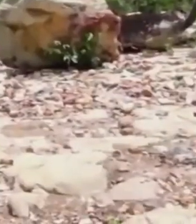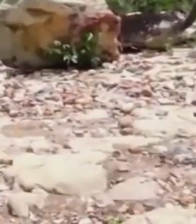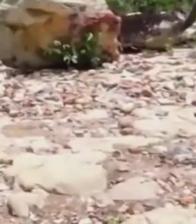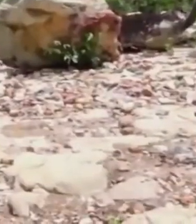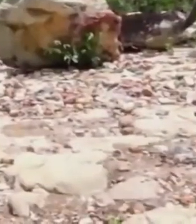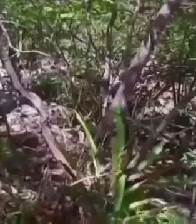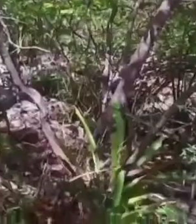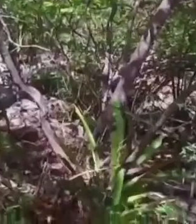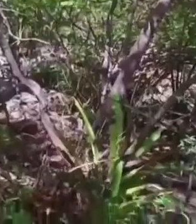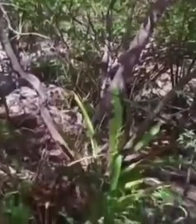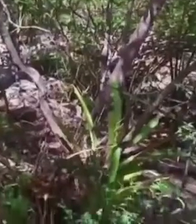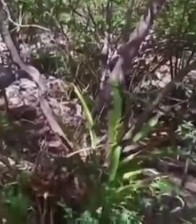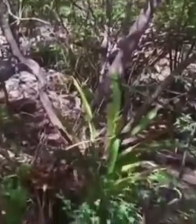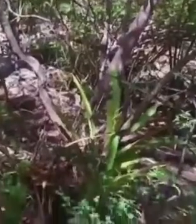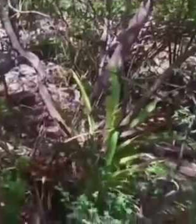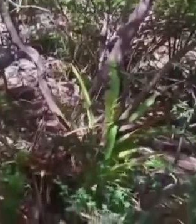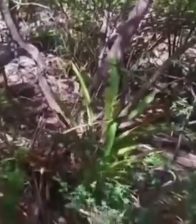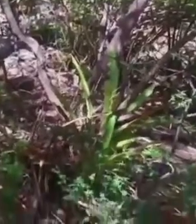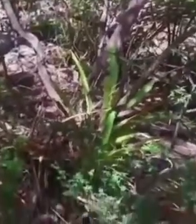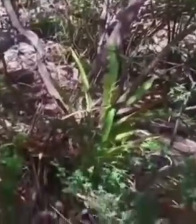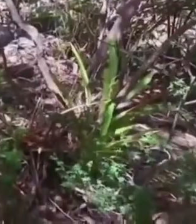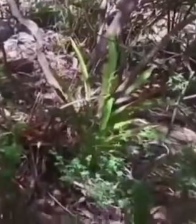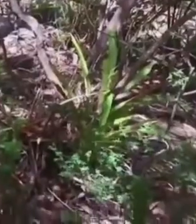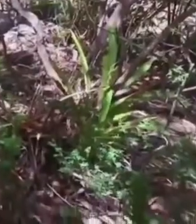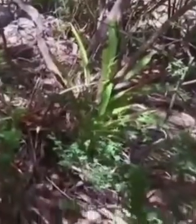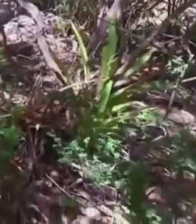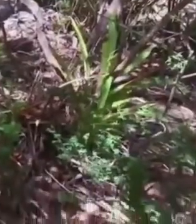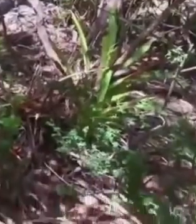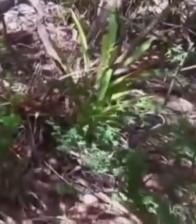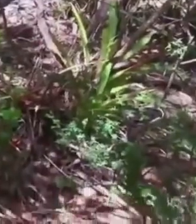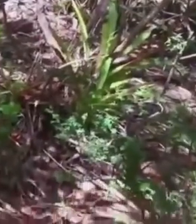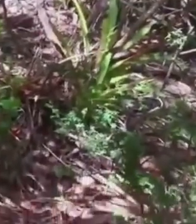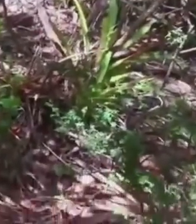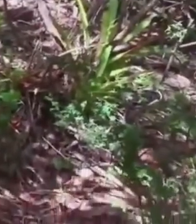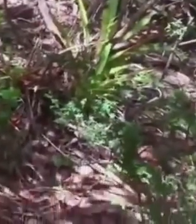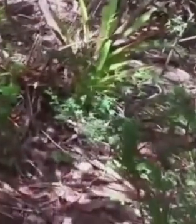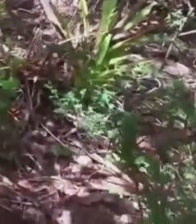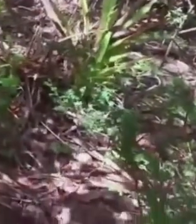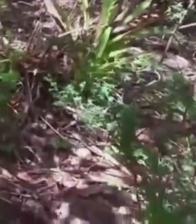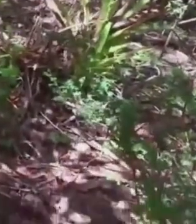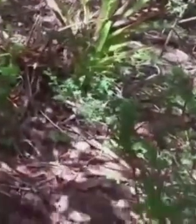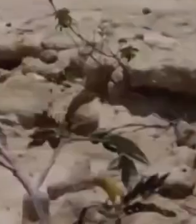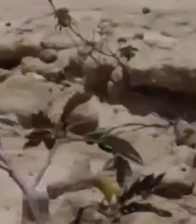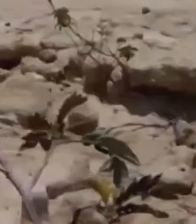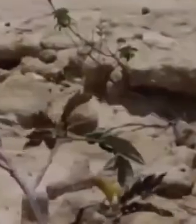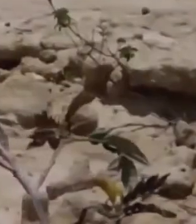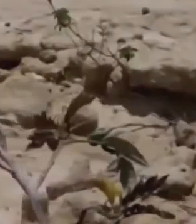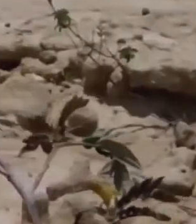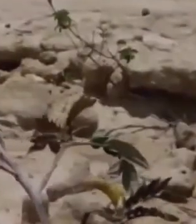Hoje a gente tem em torno de 20% só da Caatinga, ela se mantém intacta.